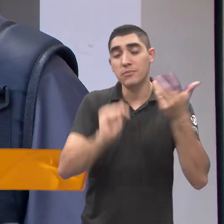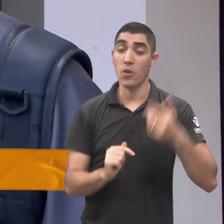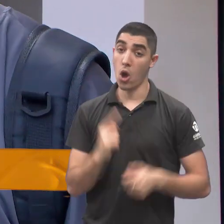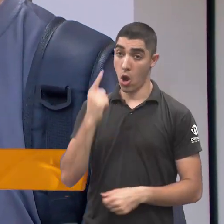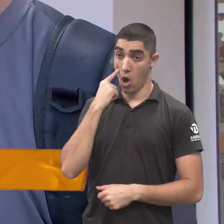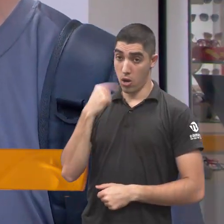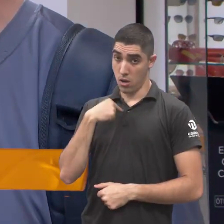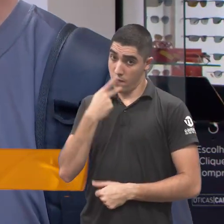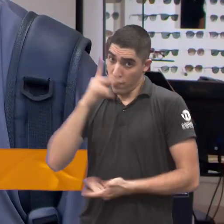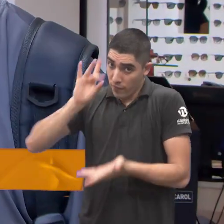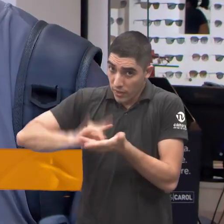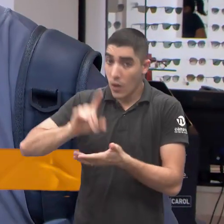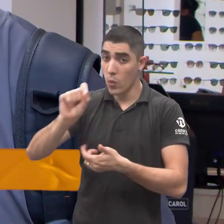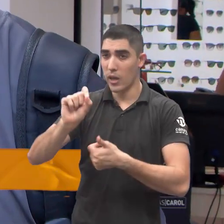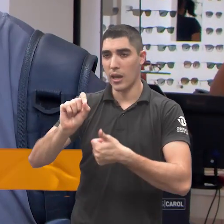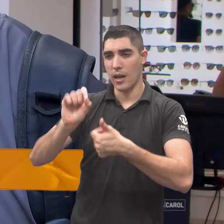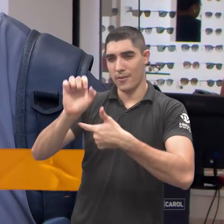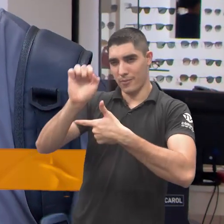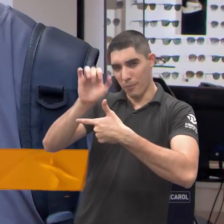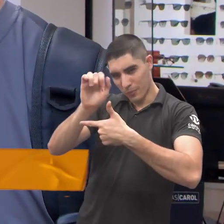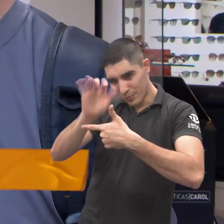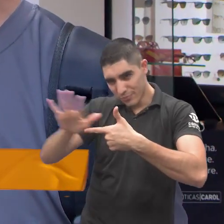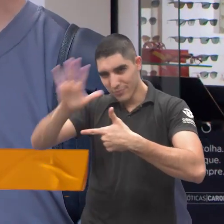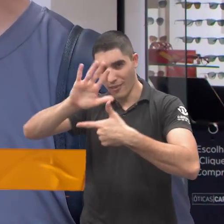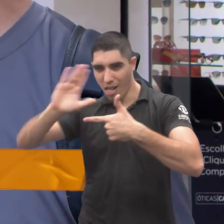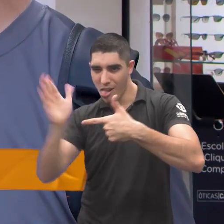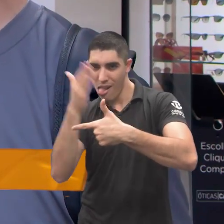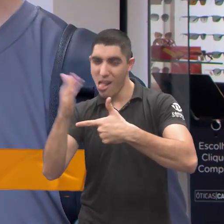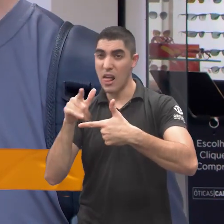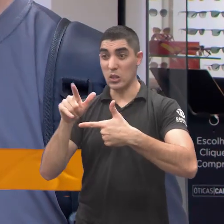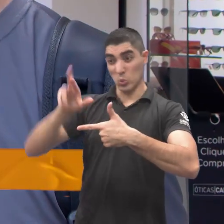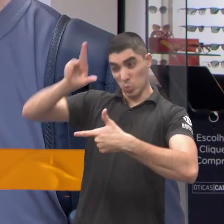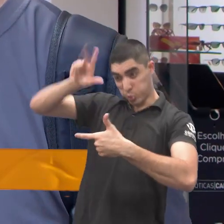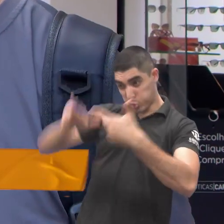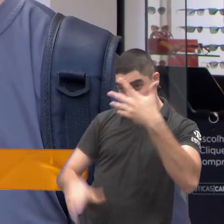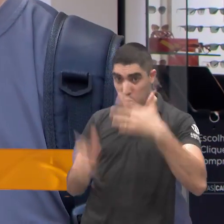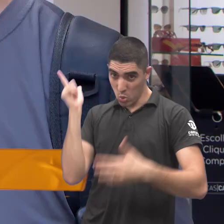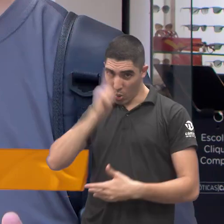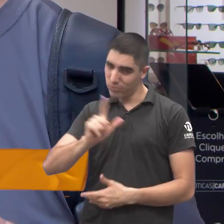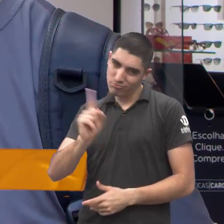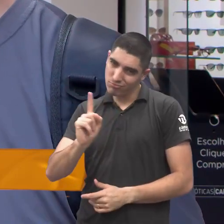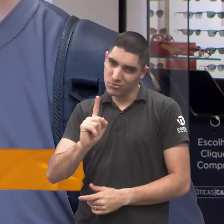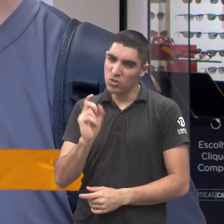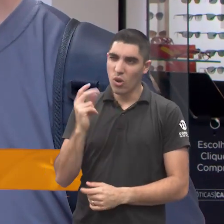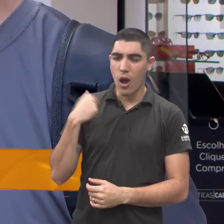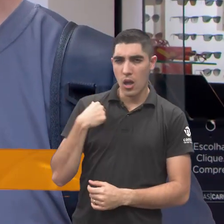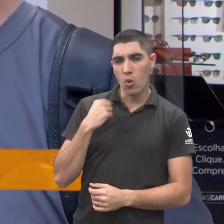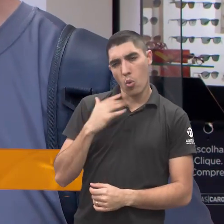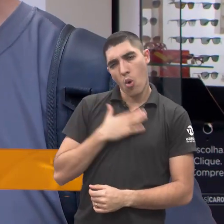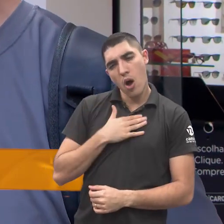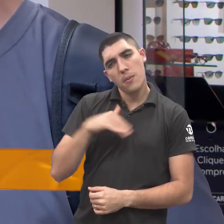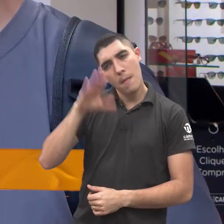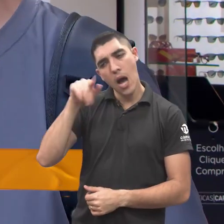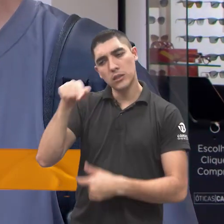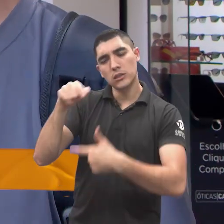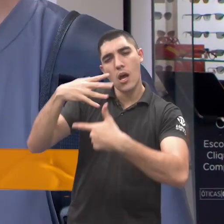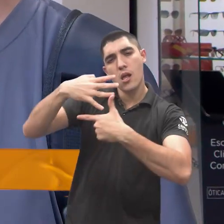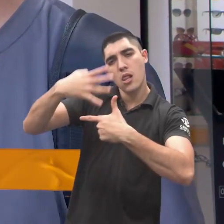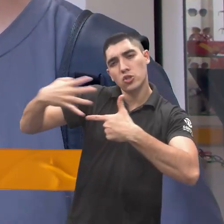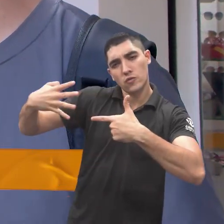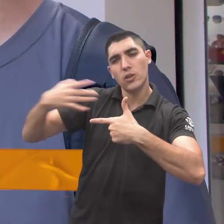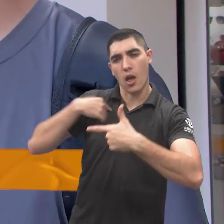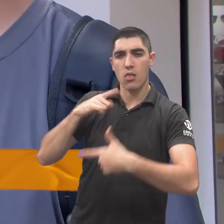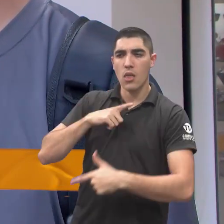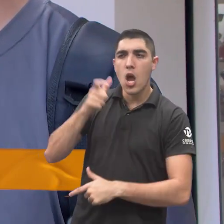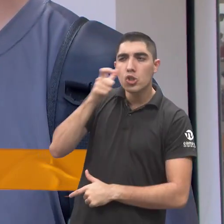streamings, pra falar a verdade, como eu sei que não dá pra ter todos de uma vez, né, eu, assim, no momento é Netflix, assim,